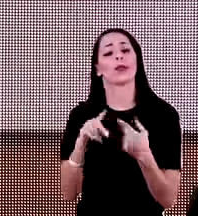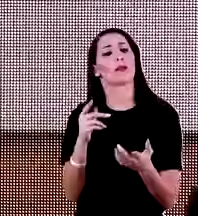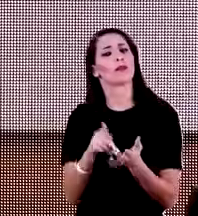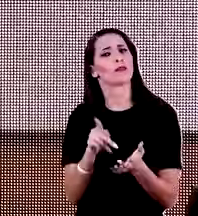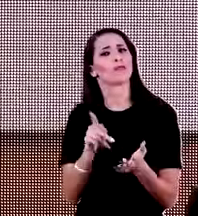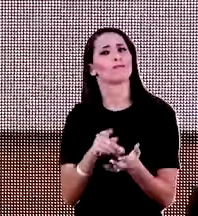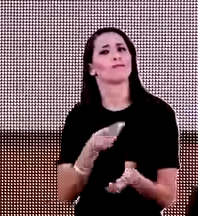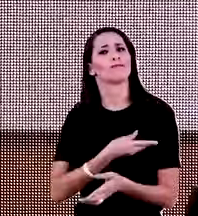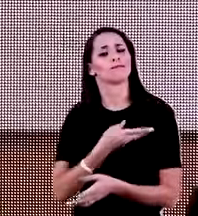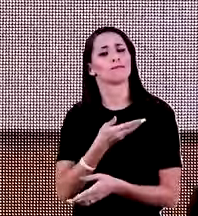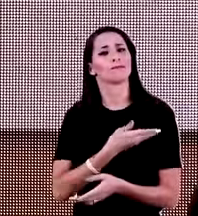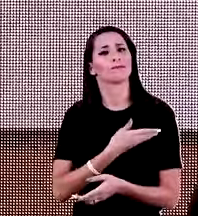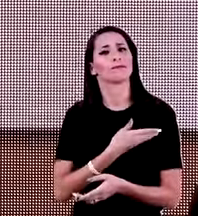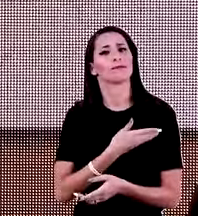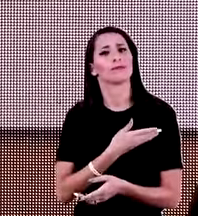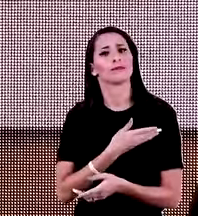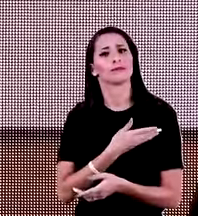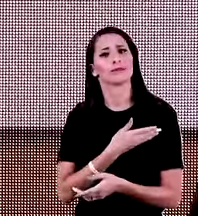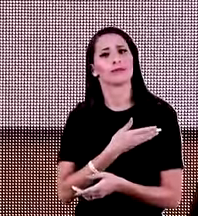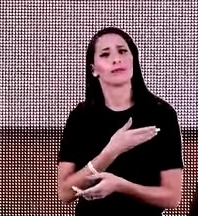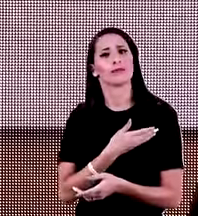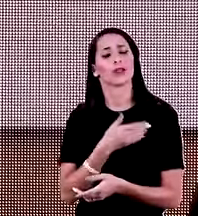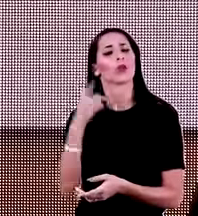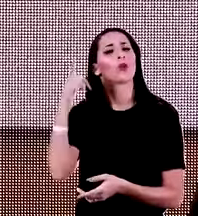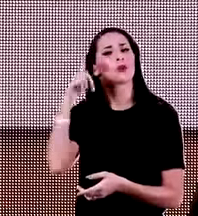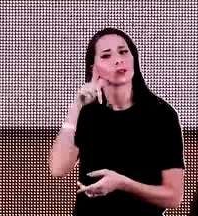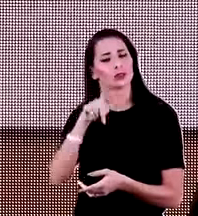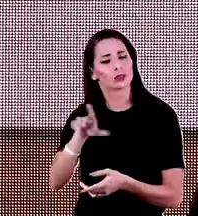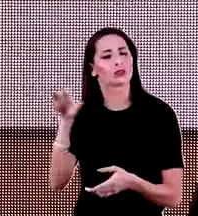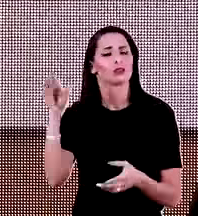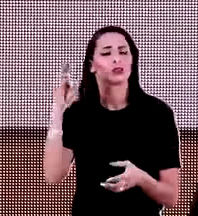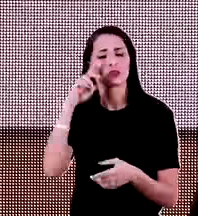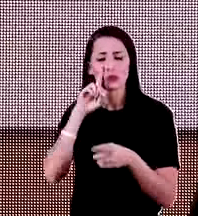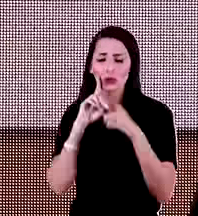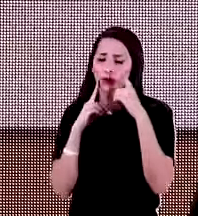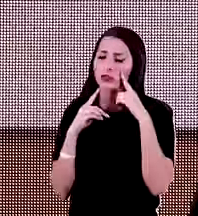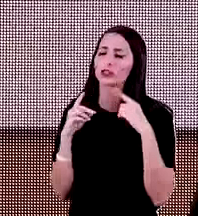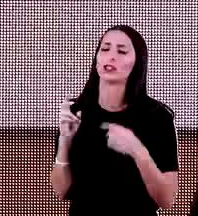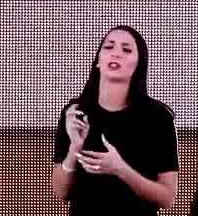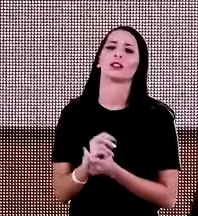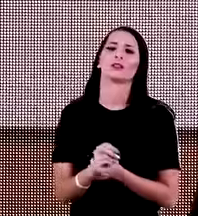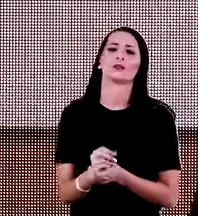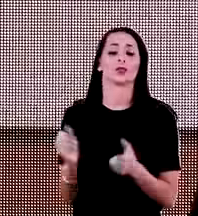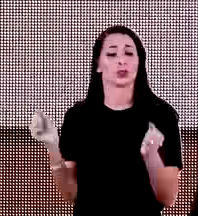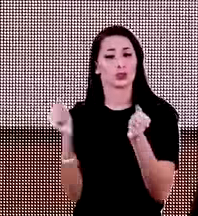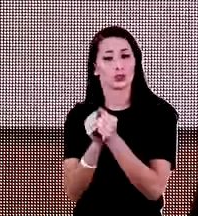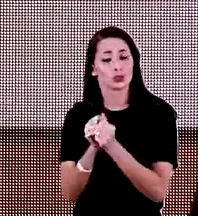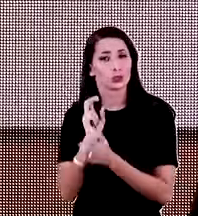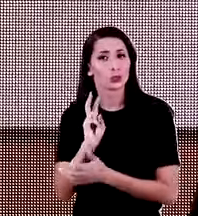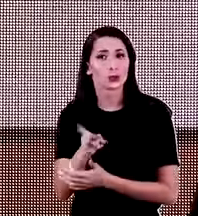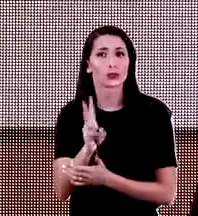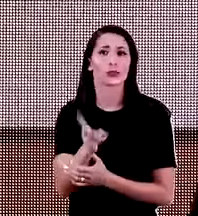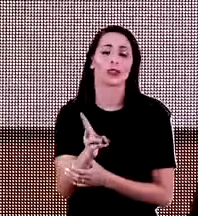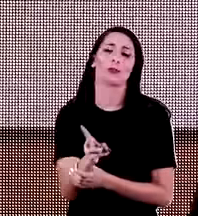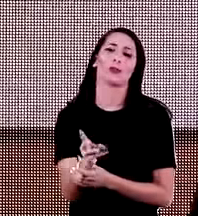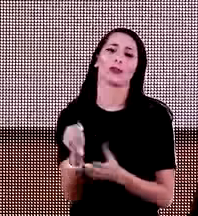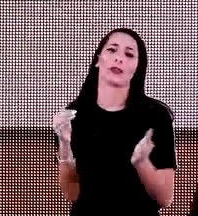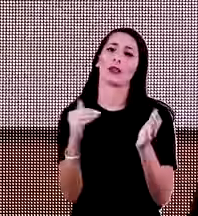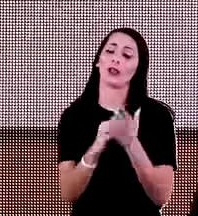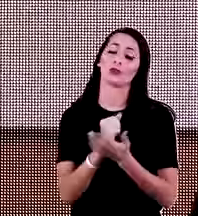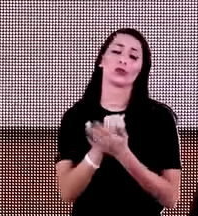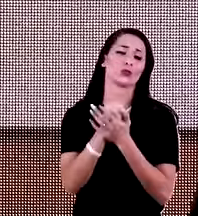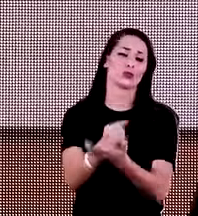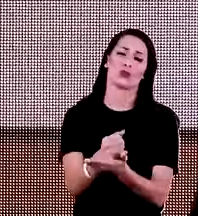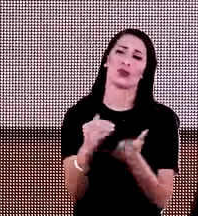capaz de chorar a sua dor. Mas mais do que isso, ele é capaz de ir até o fim, até você se levantar. É muito fácil,